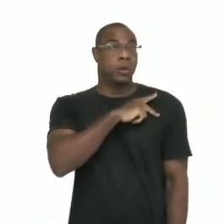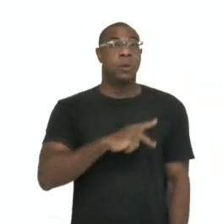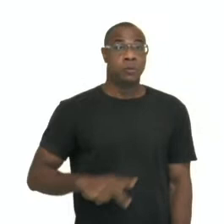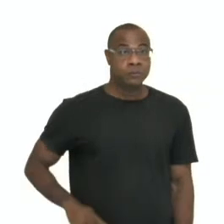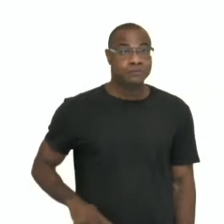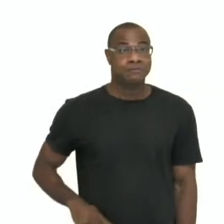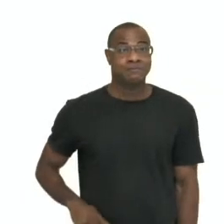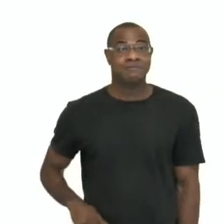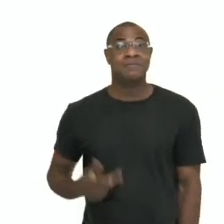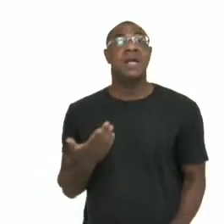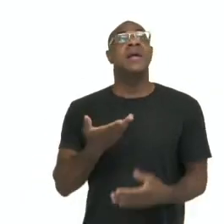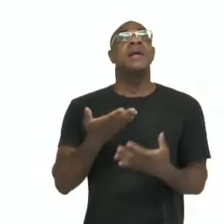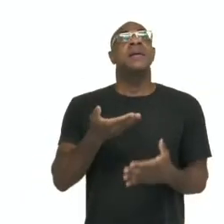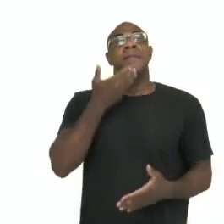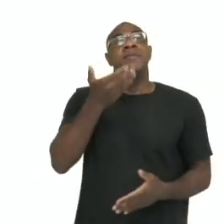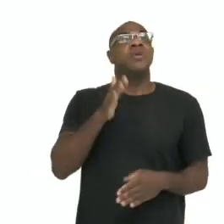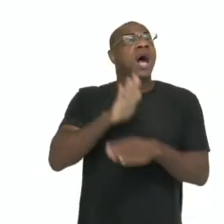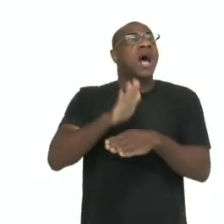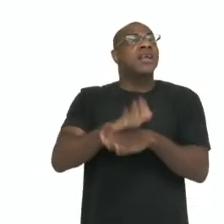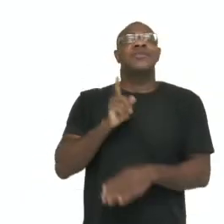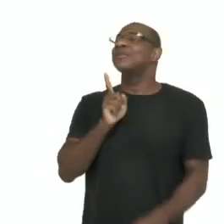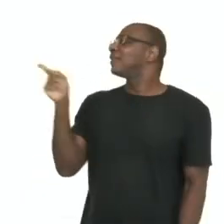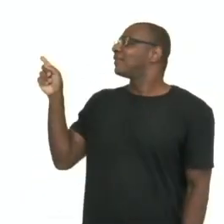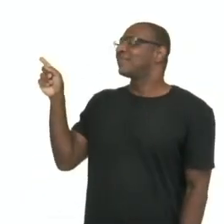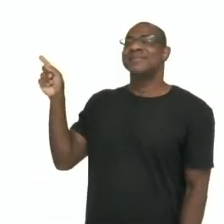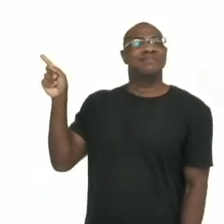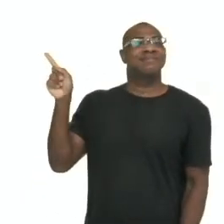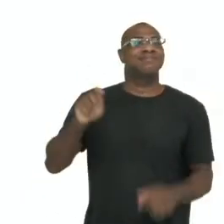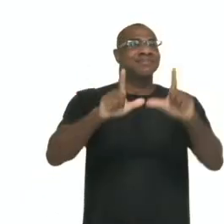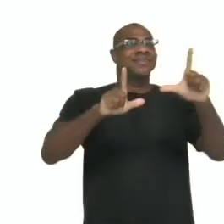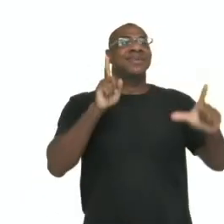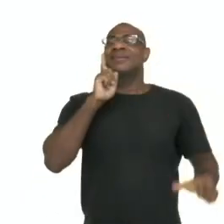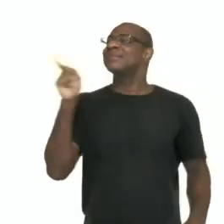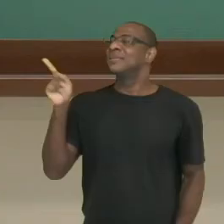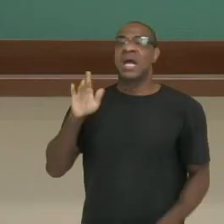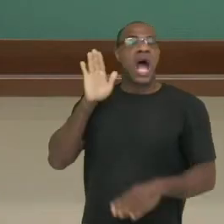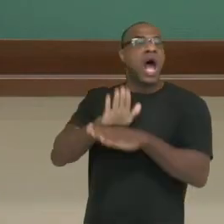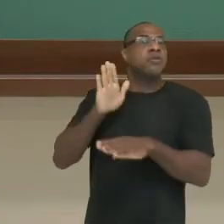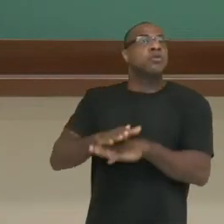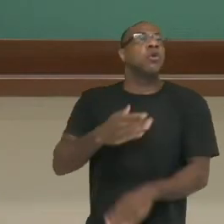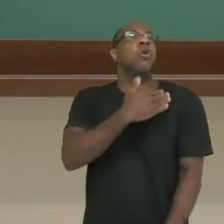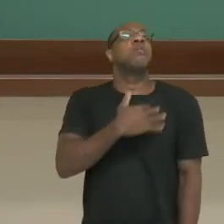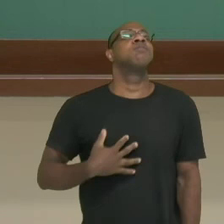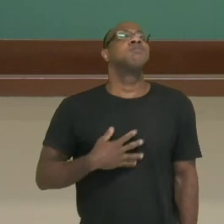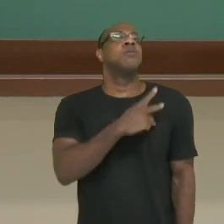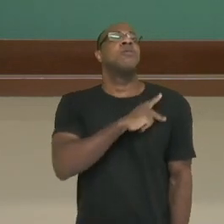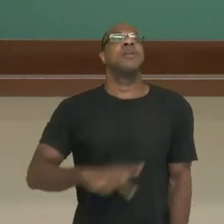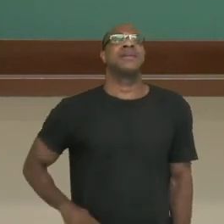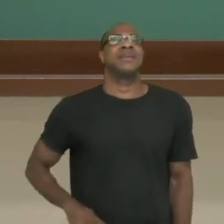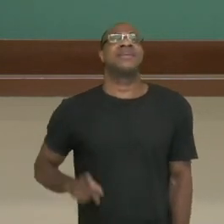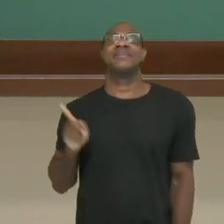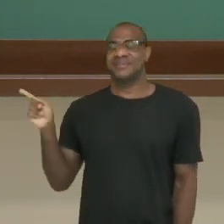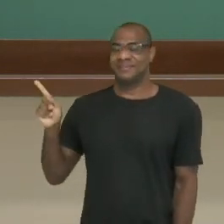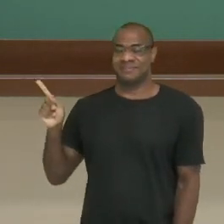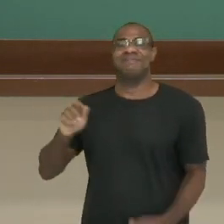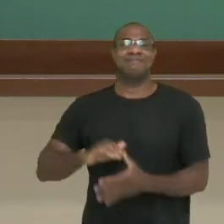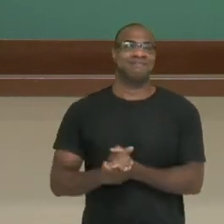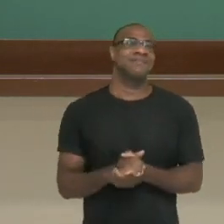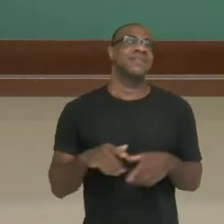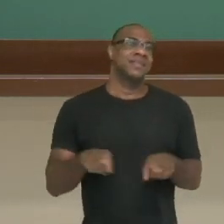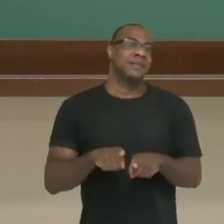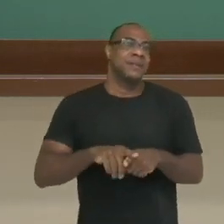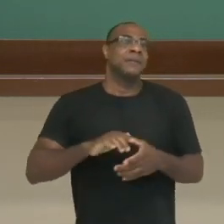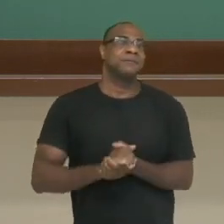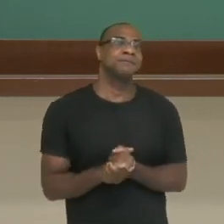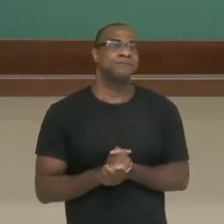apoio de órgãos de espionagem e usando de prisões, torturas e assassinatos. Além da ação, claro, de